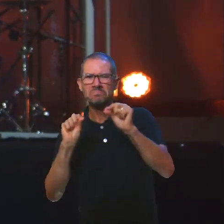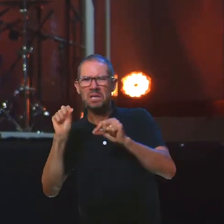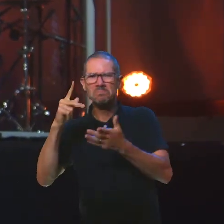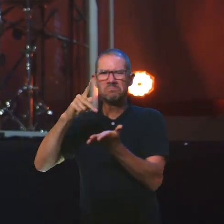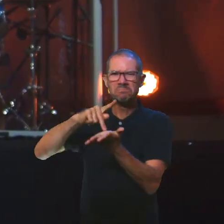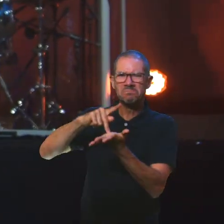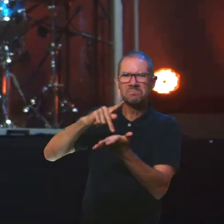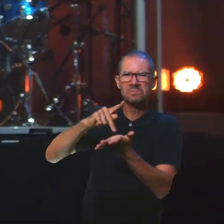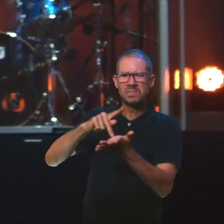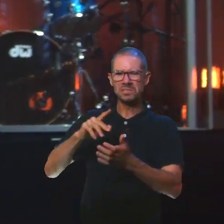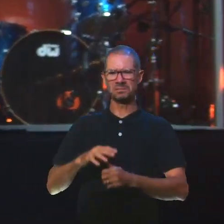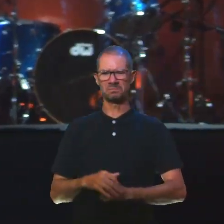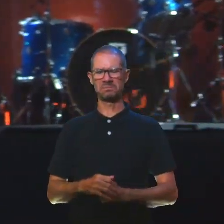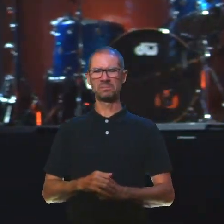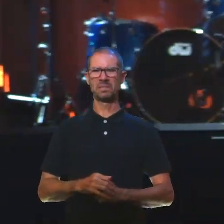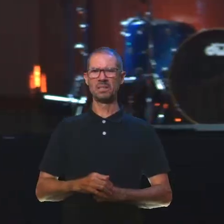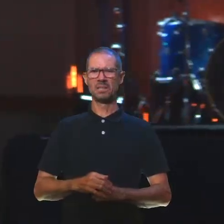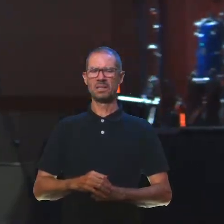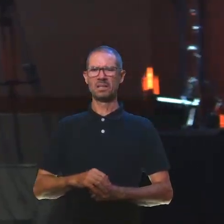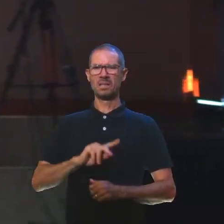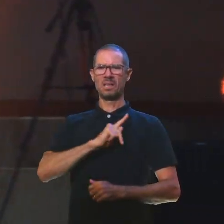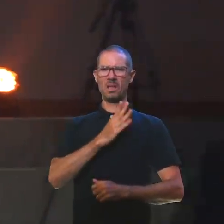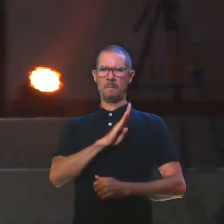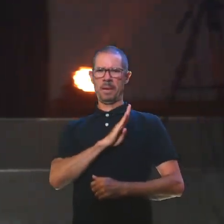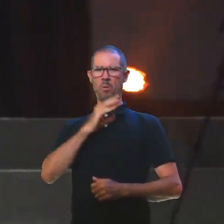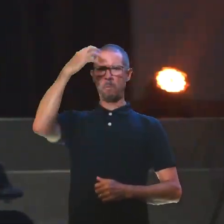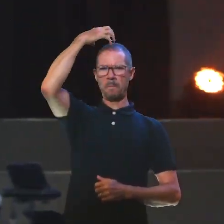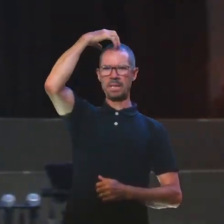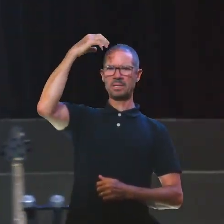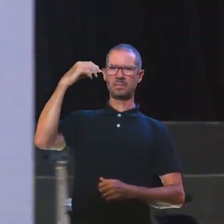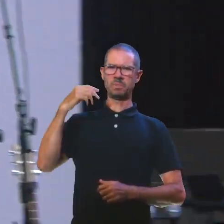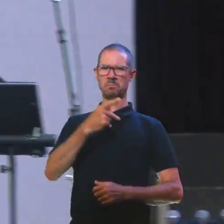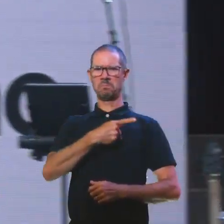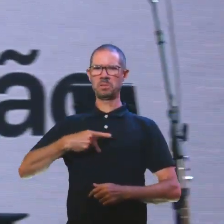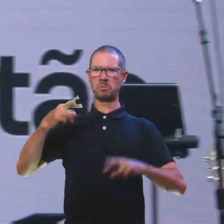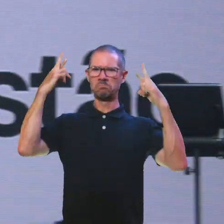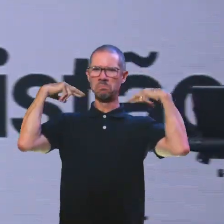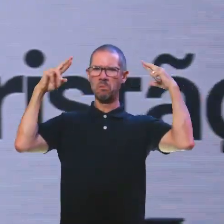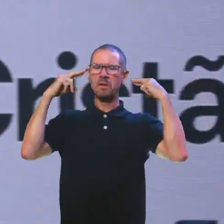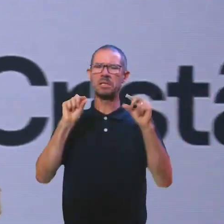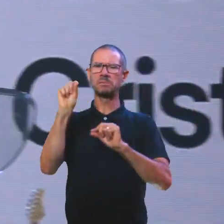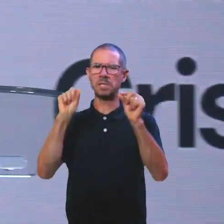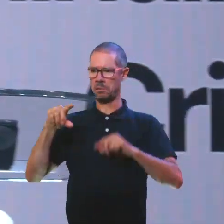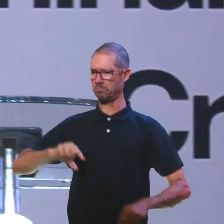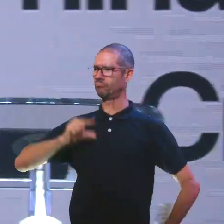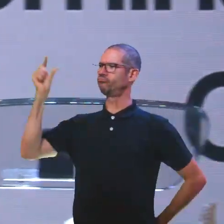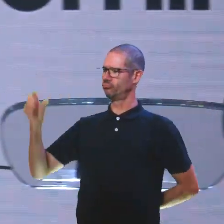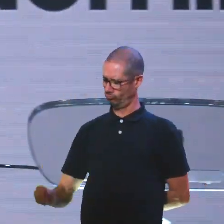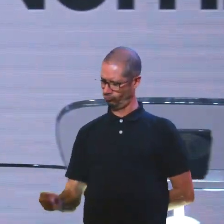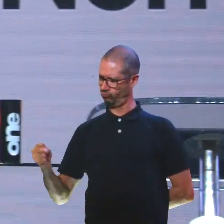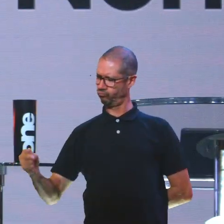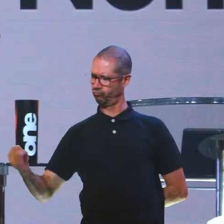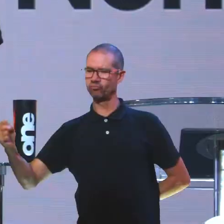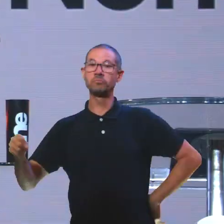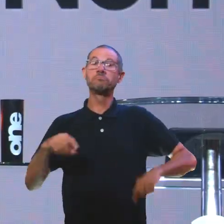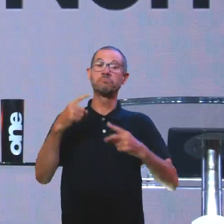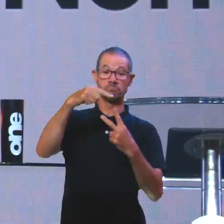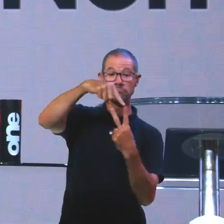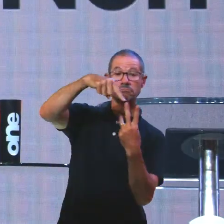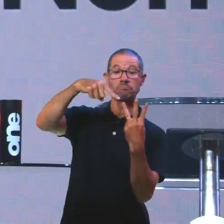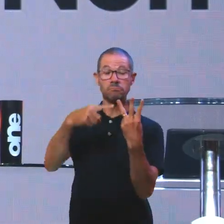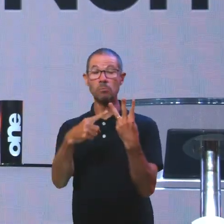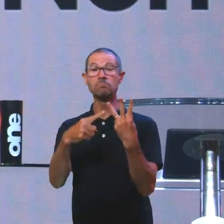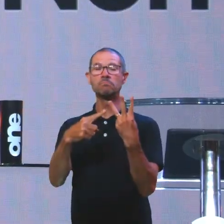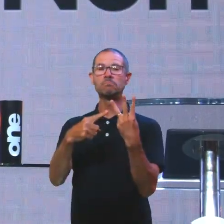era de verdade? Era hebreu, era príncipe, era pastor de ovelhas? Quem ele era? E aí vem a grande questão. Enquanto